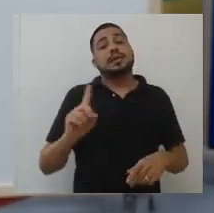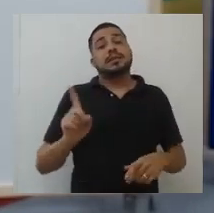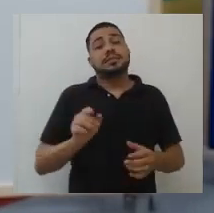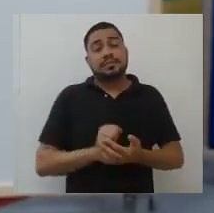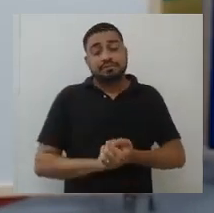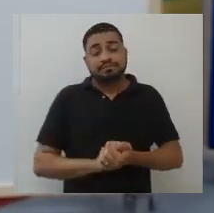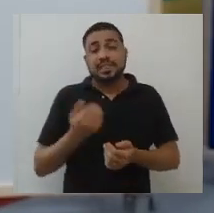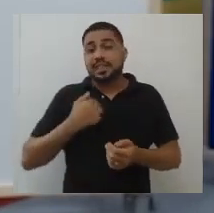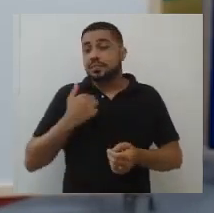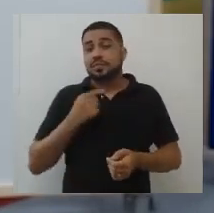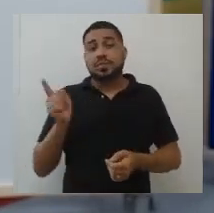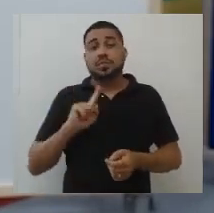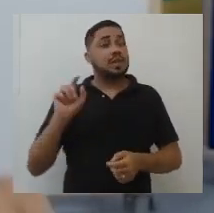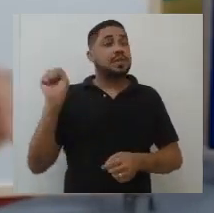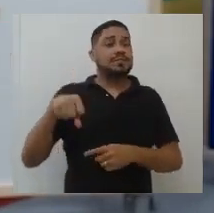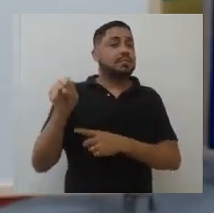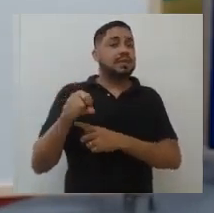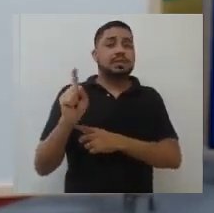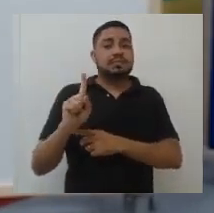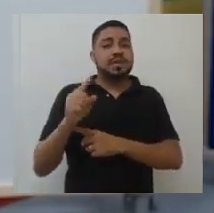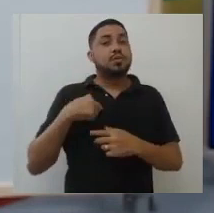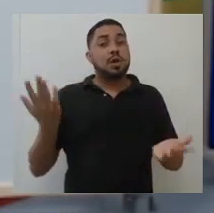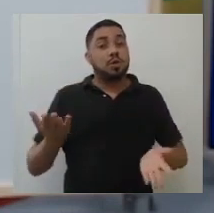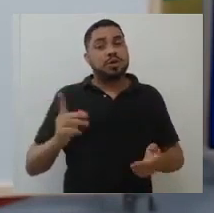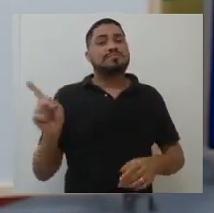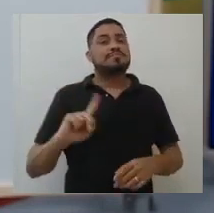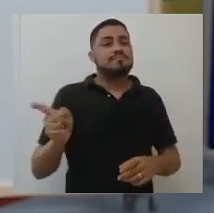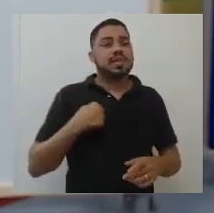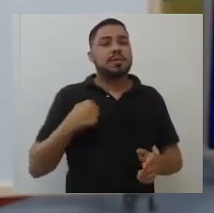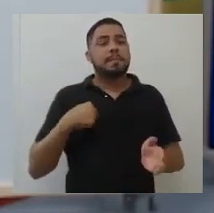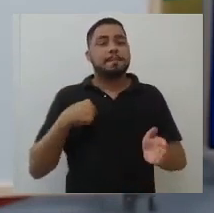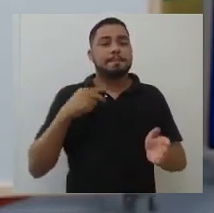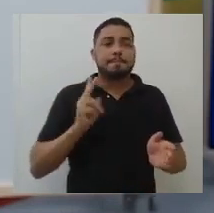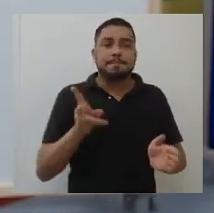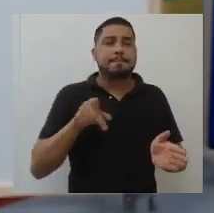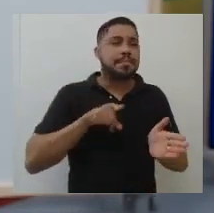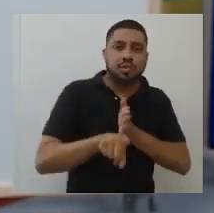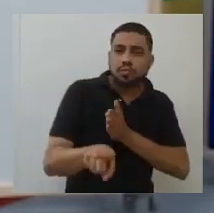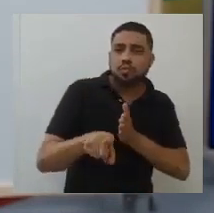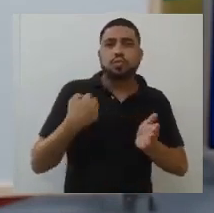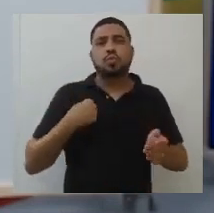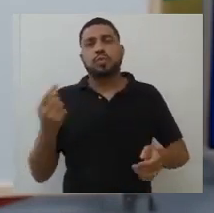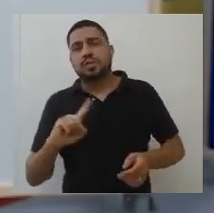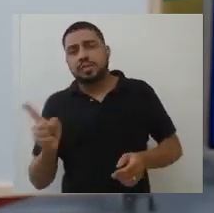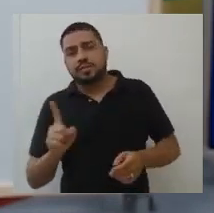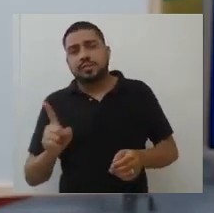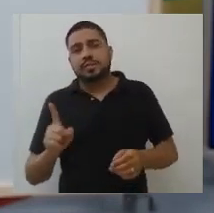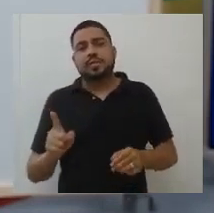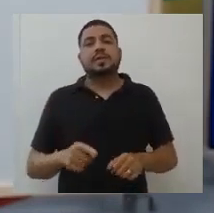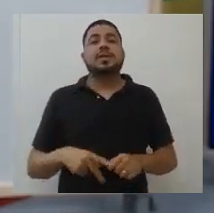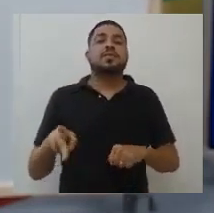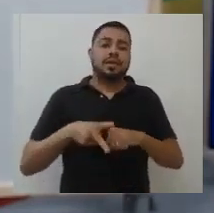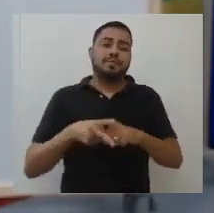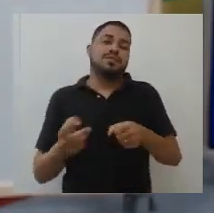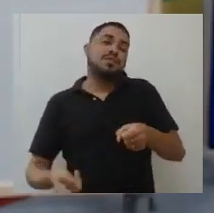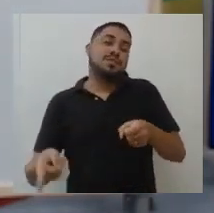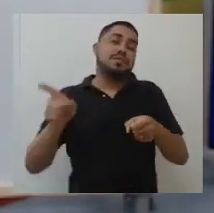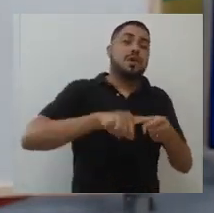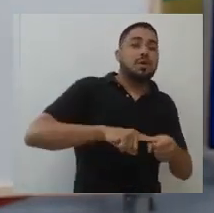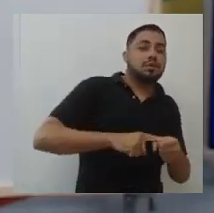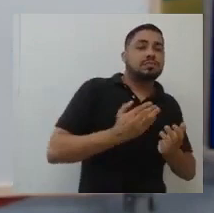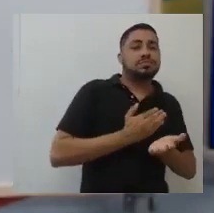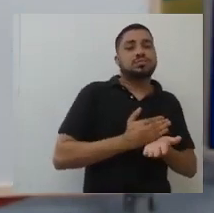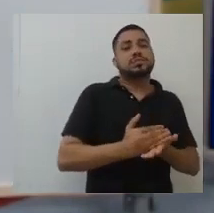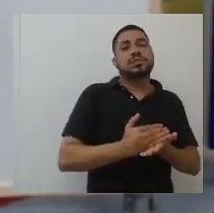estou mais afirmando, eu estou negando. Então, toda vez que eu pergunto, toda vez que eu nego, o verbo volta à origem. Tá? Então, ela não trabalha,